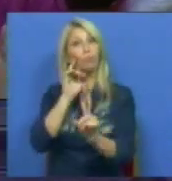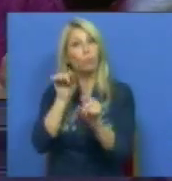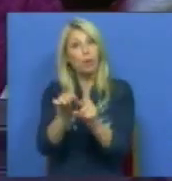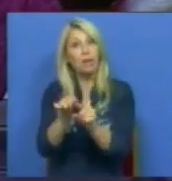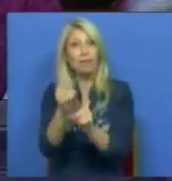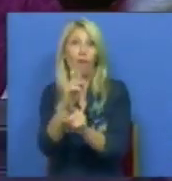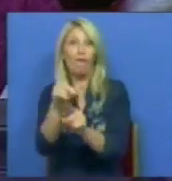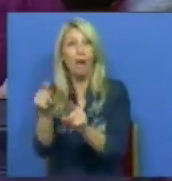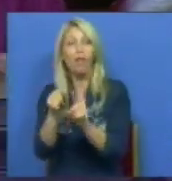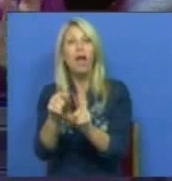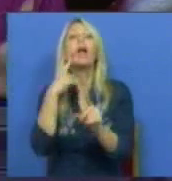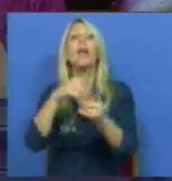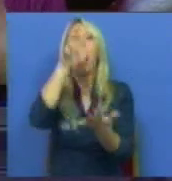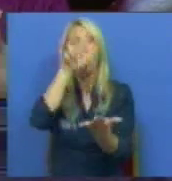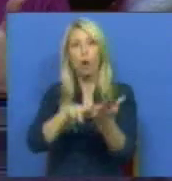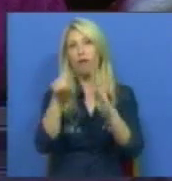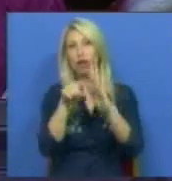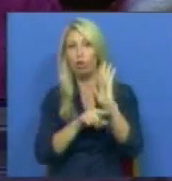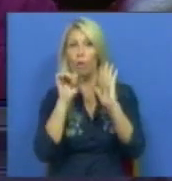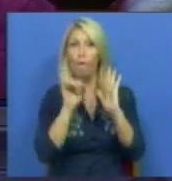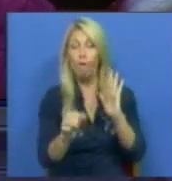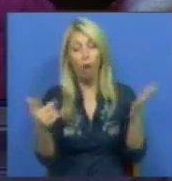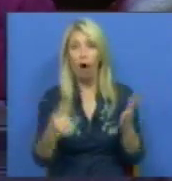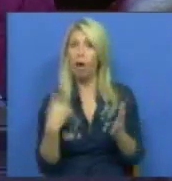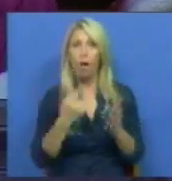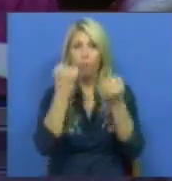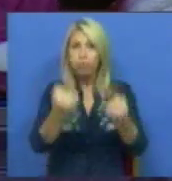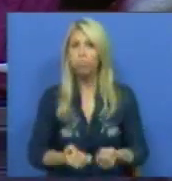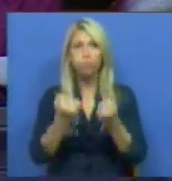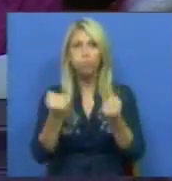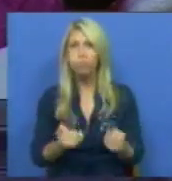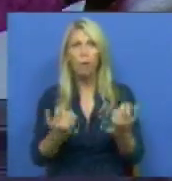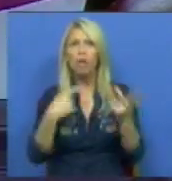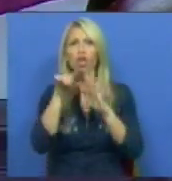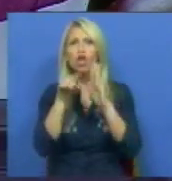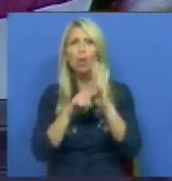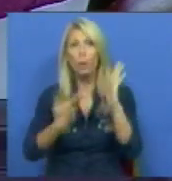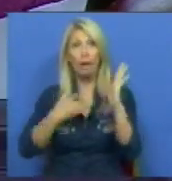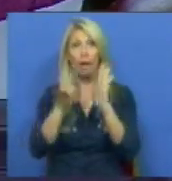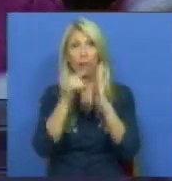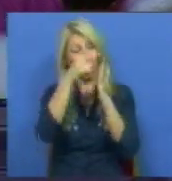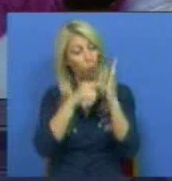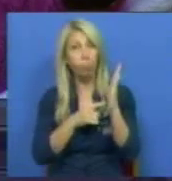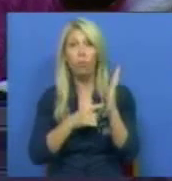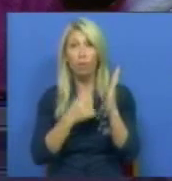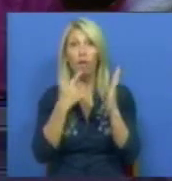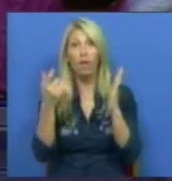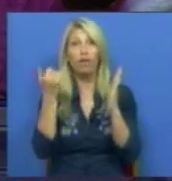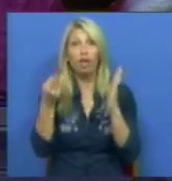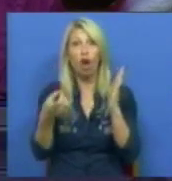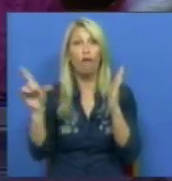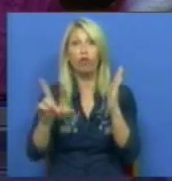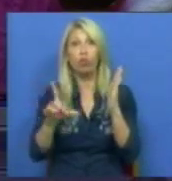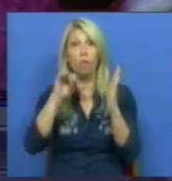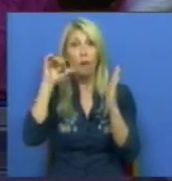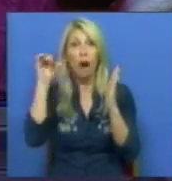aprova os respectivos estatutos. Ora, nós não conseguimos encontrar estes estatutos nem este decreto-lei, que teoricamente são de 29 de julho, não